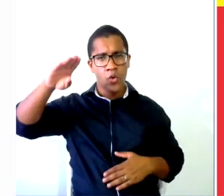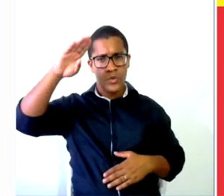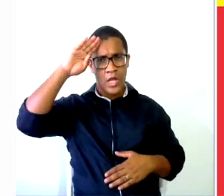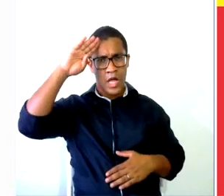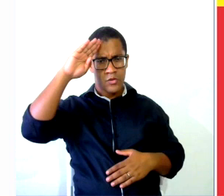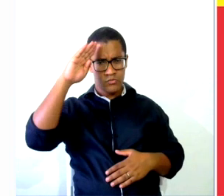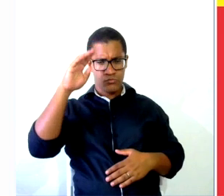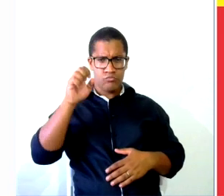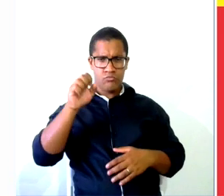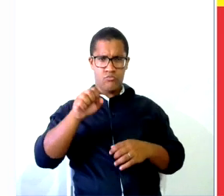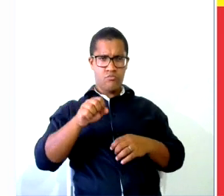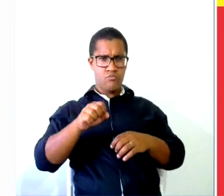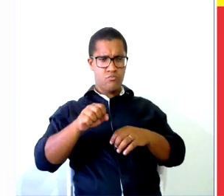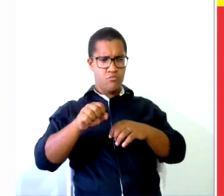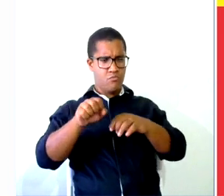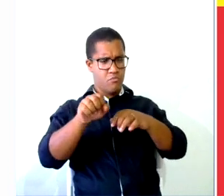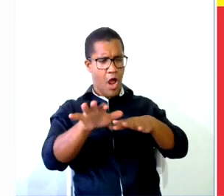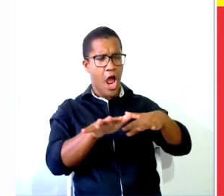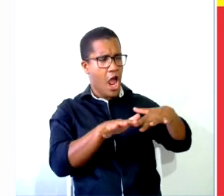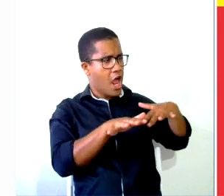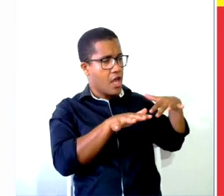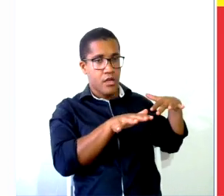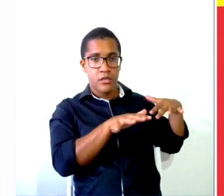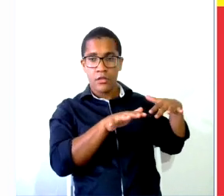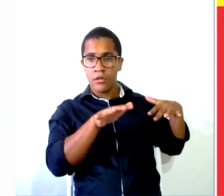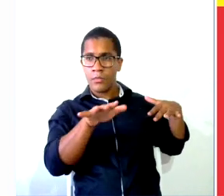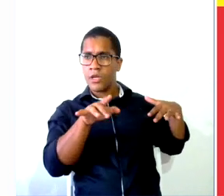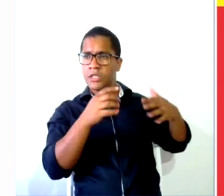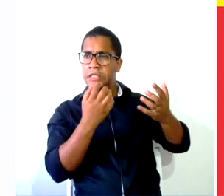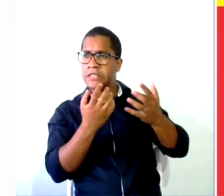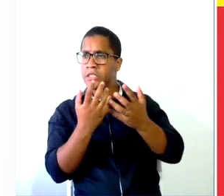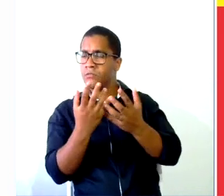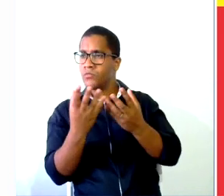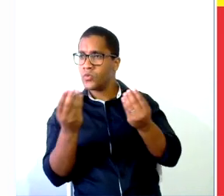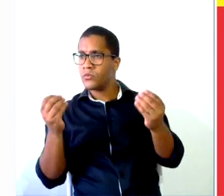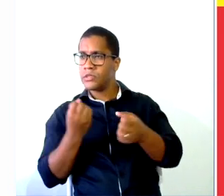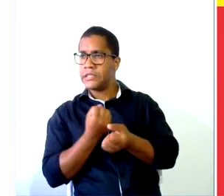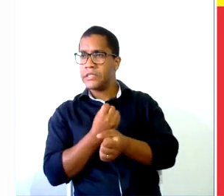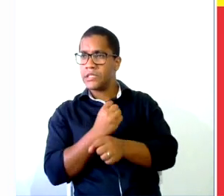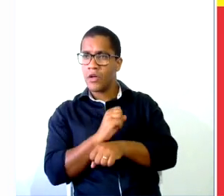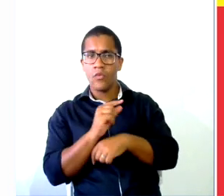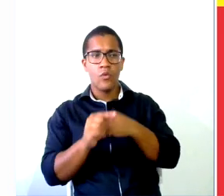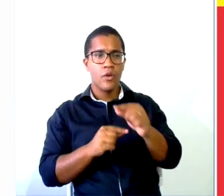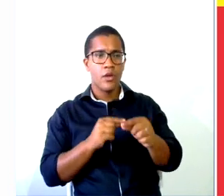grande quantidade de escravos. Aí veio toda a população